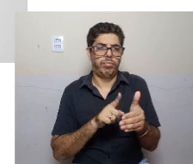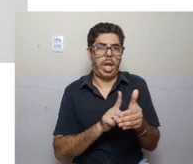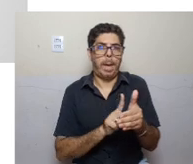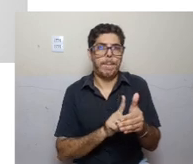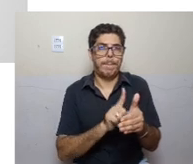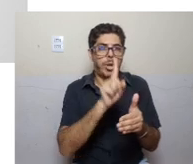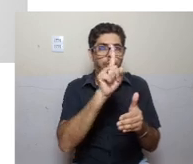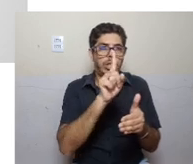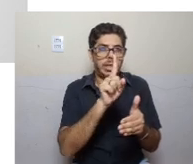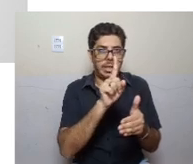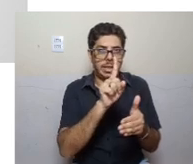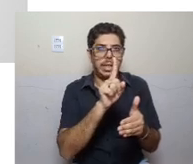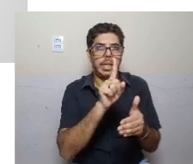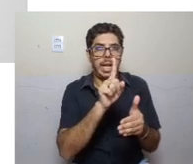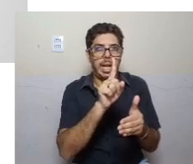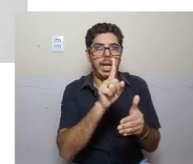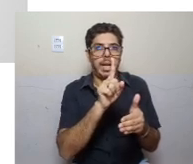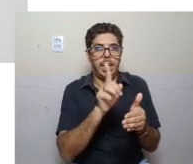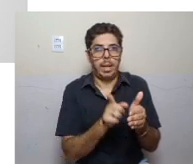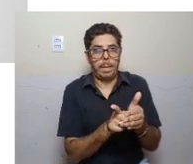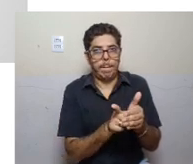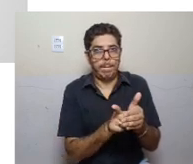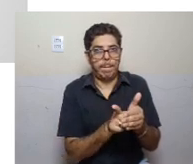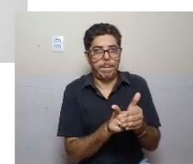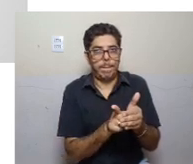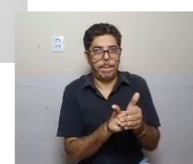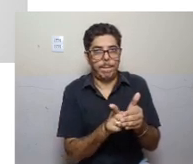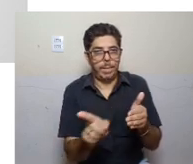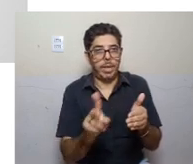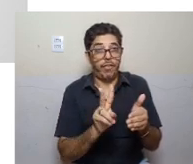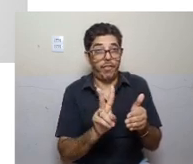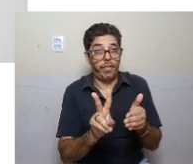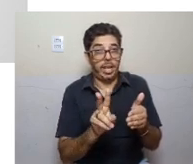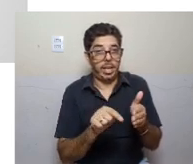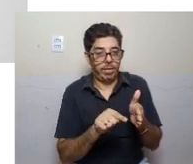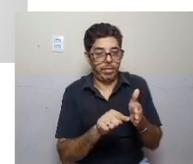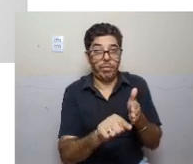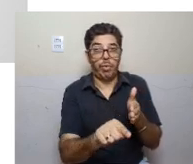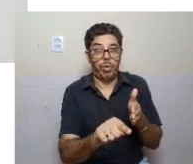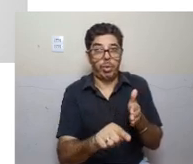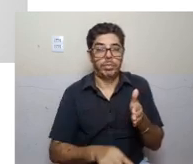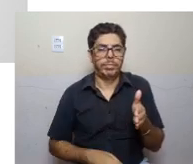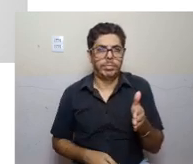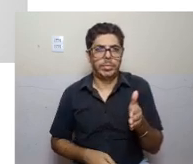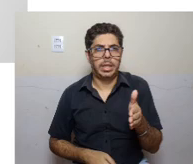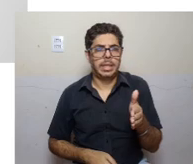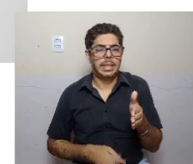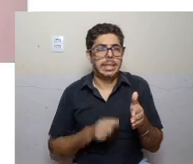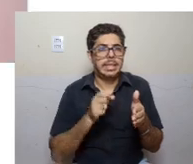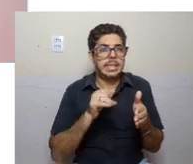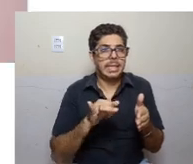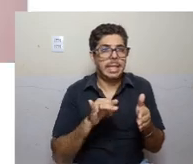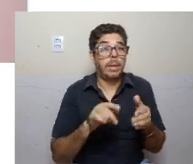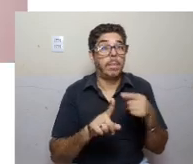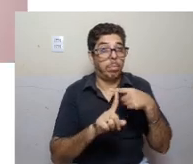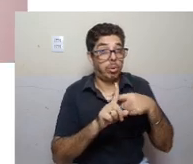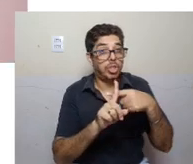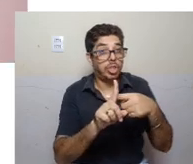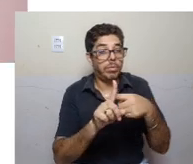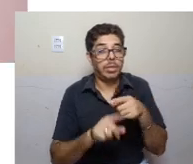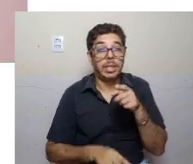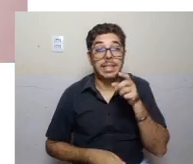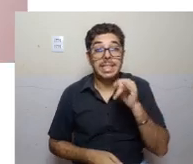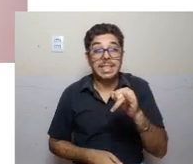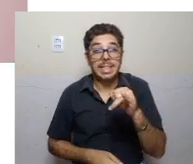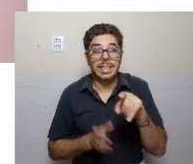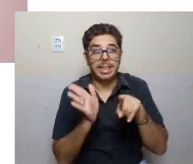apontar na direção V vetor B, que é a direção da força magnética, se a carga elétrica for positiva. Se a carga elétrica for